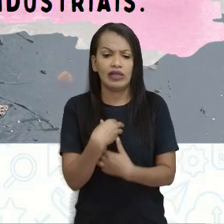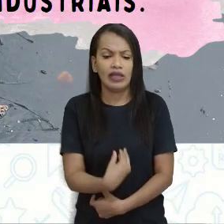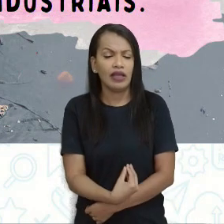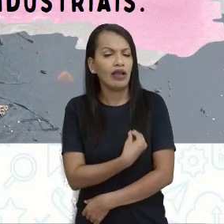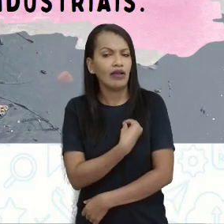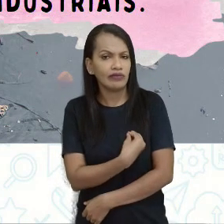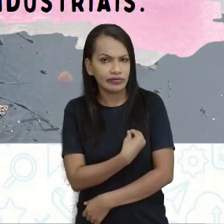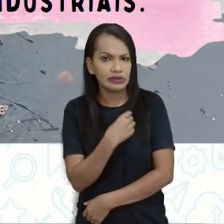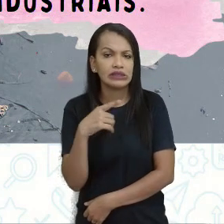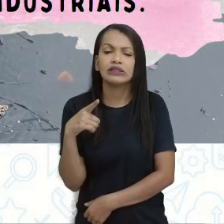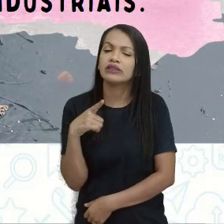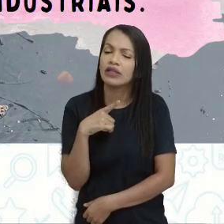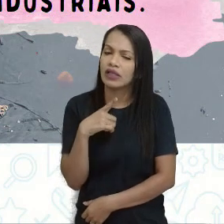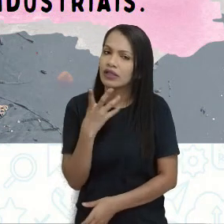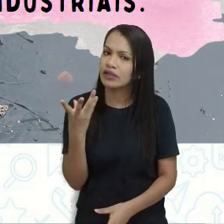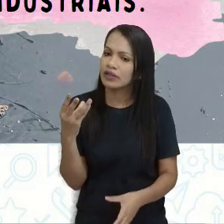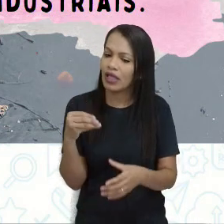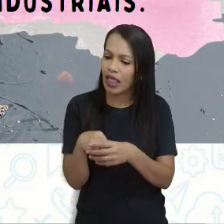nesse rio,